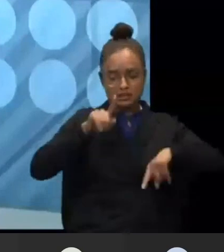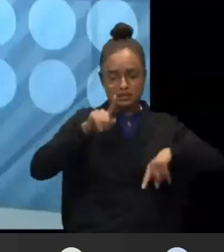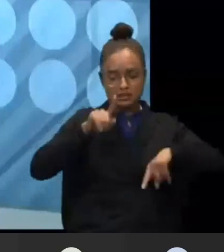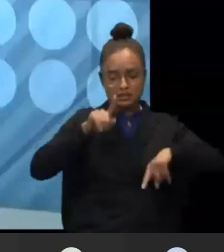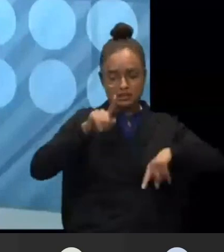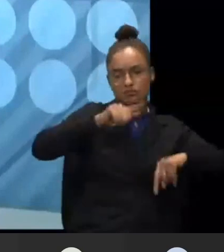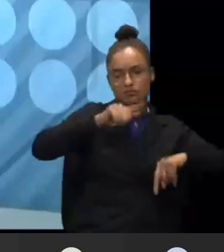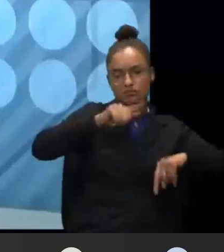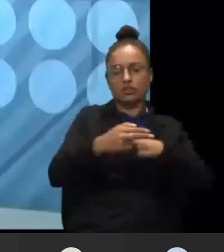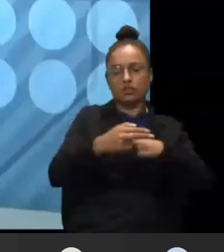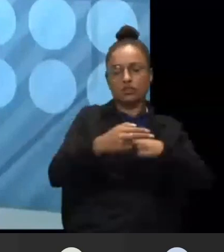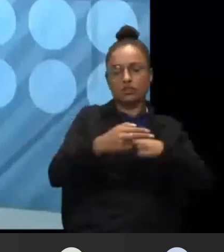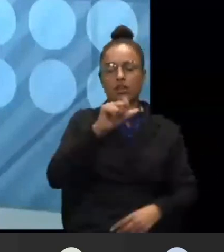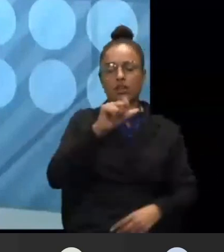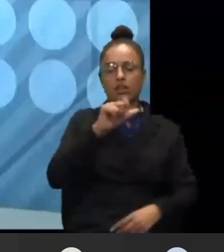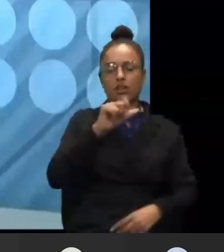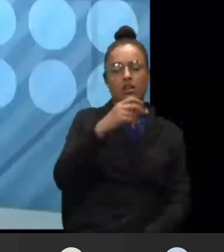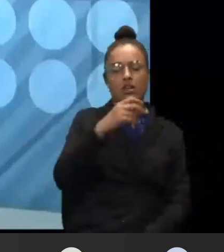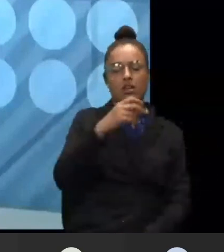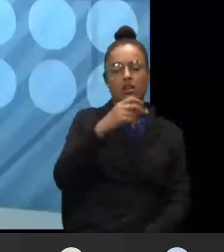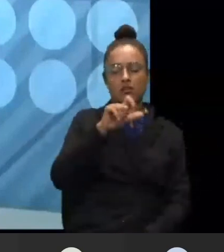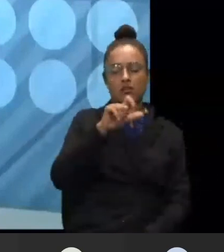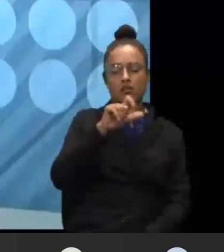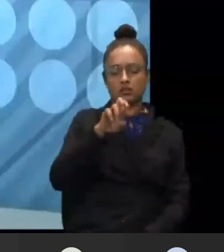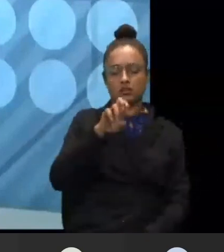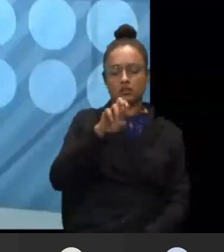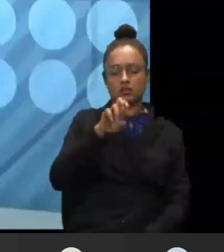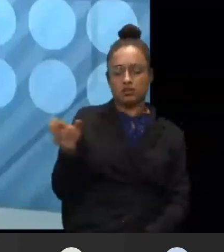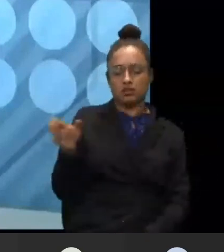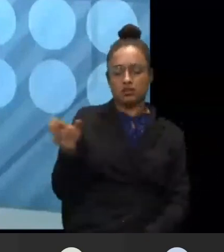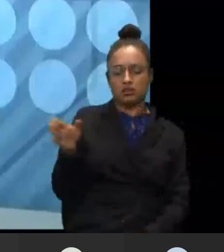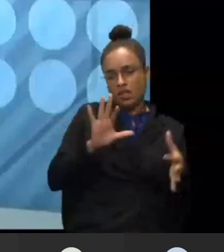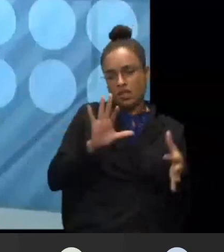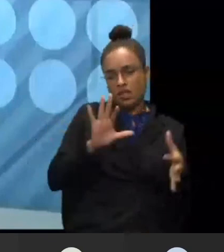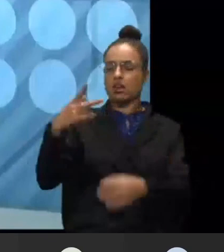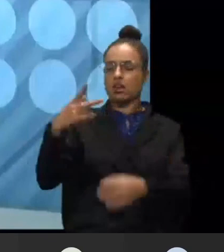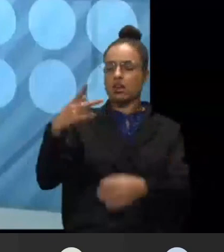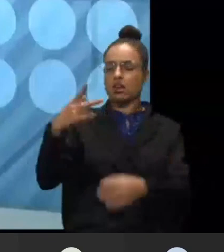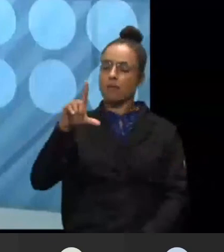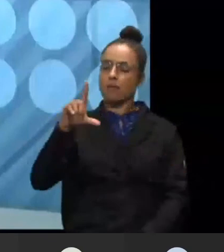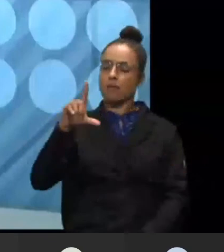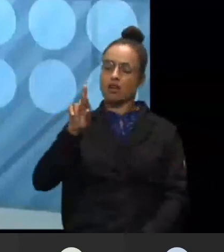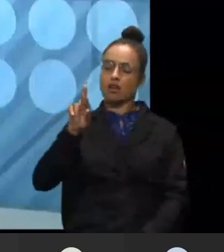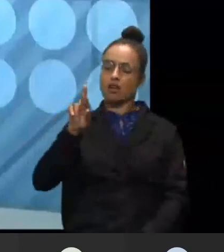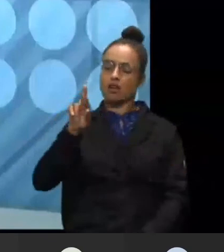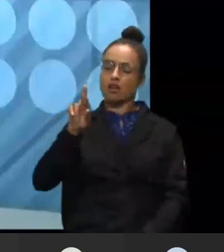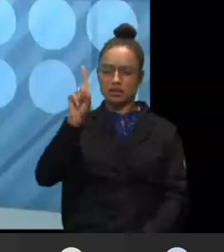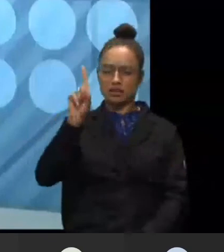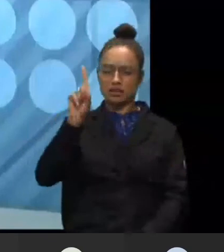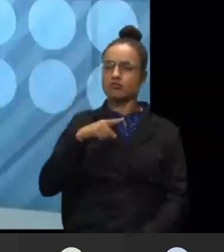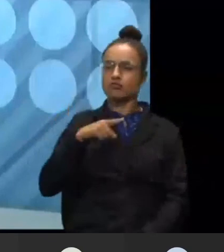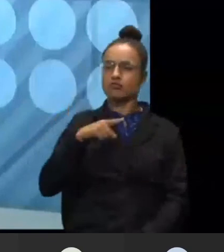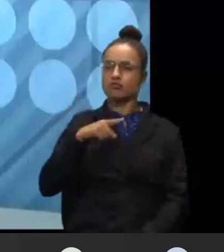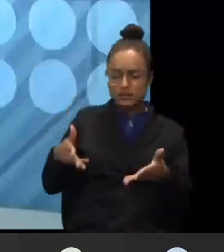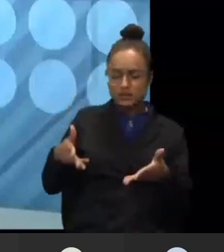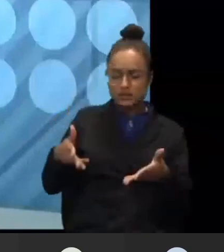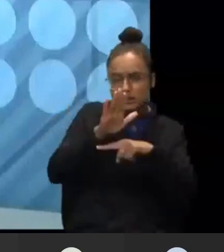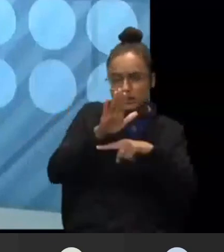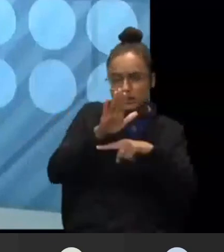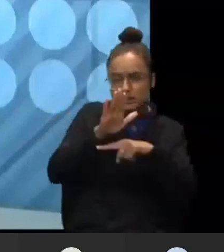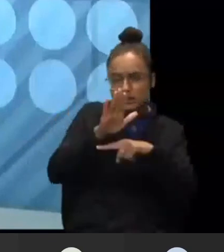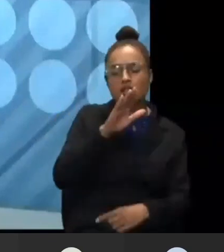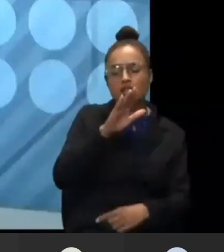que são apolares dos compostos polares. E esse solvente vai auxiliar nessa separação. Uma vez que os polares